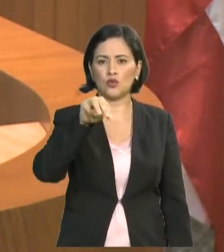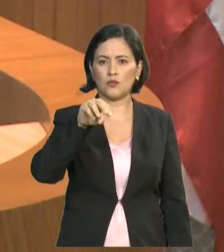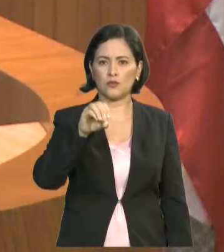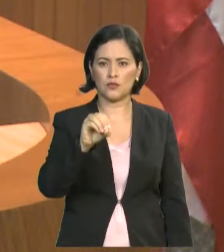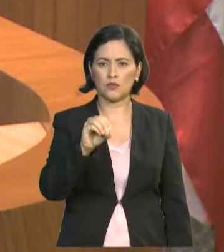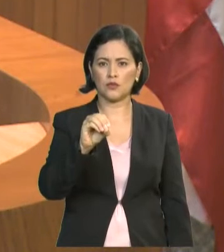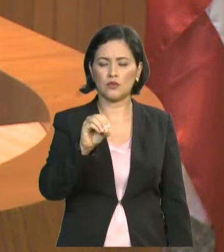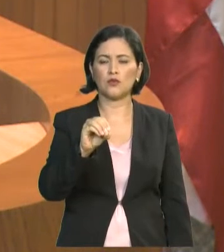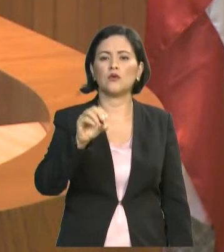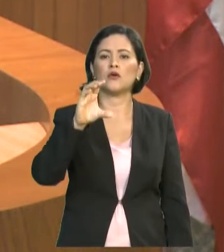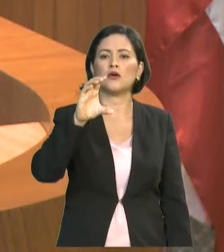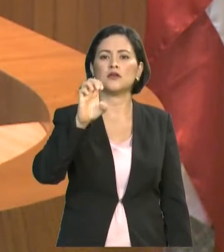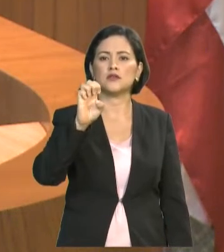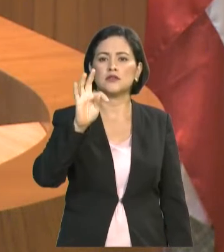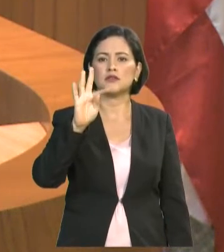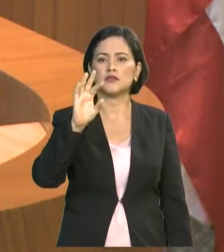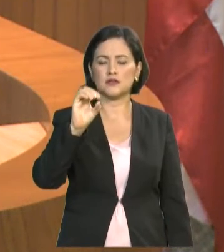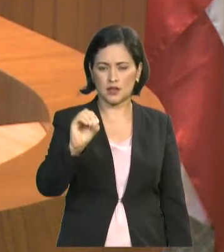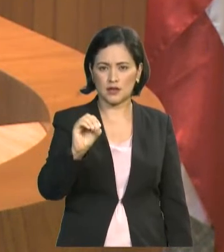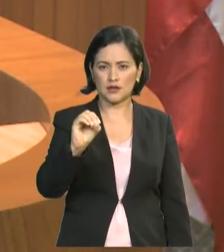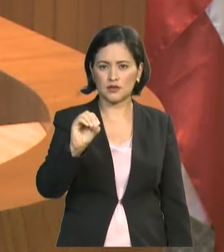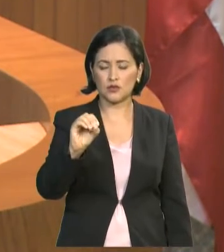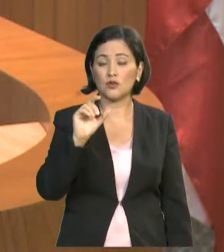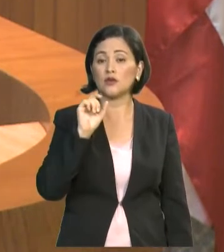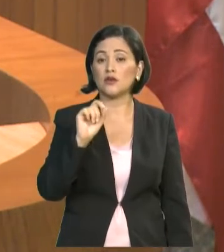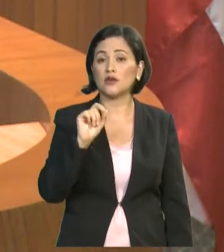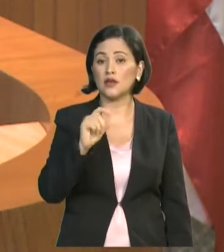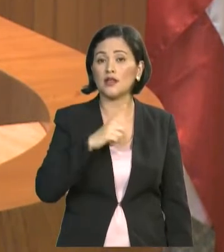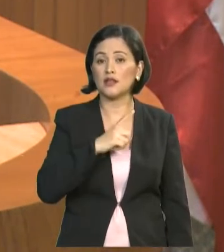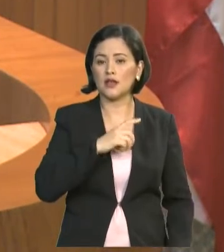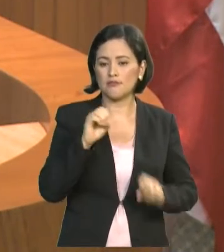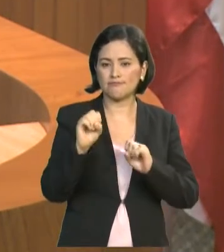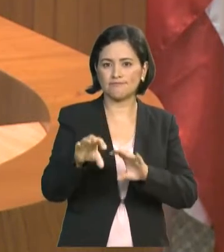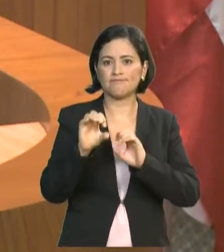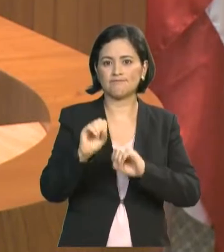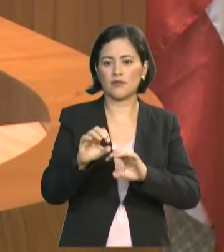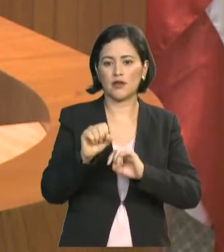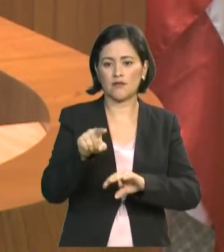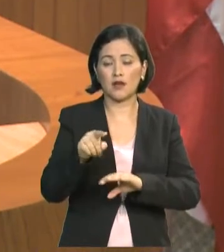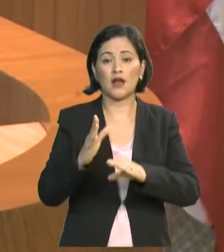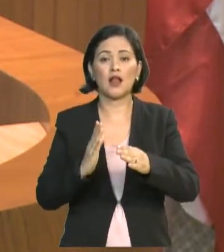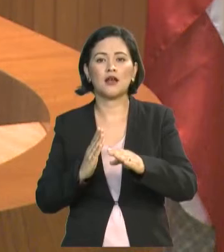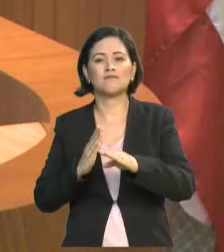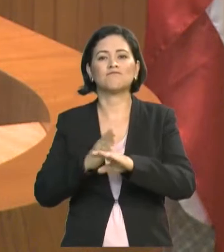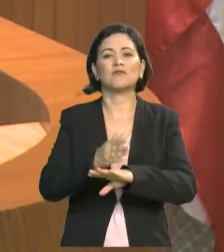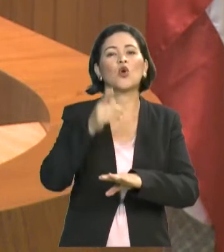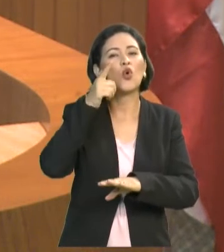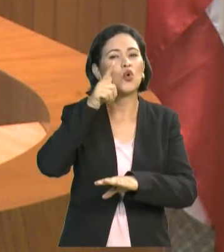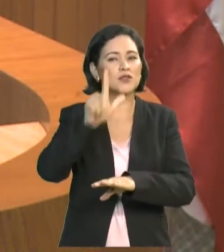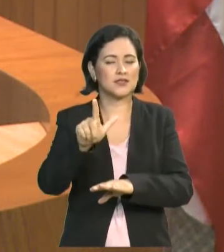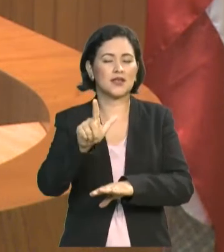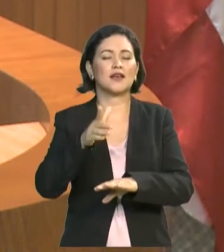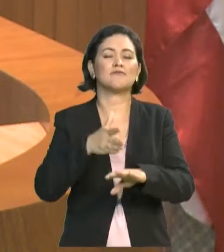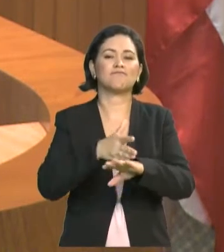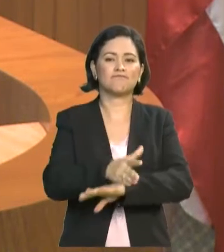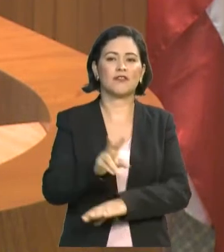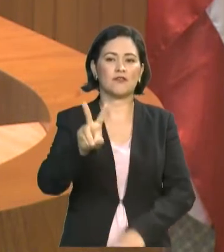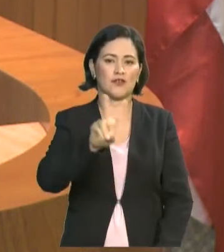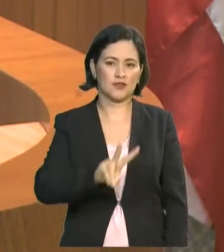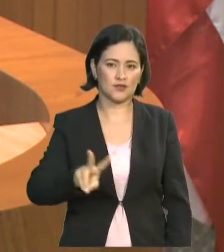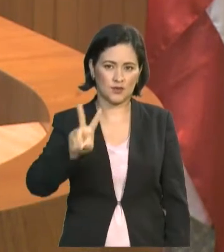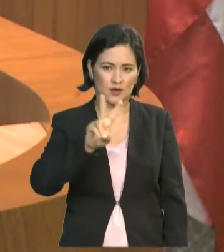ingressadas nas faculdades. Por essa razão, o trabalho que vem sendo feito pelo governo é de